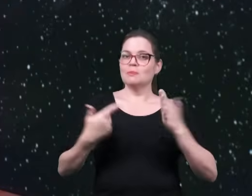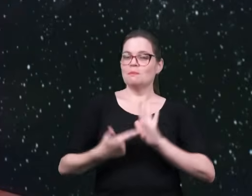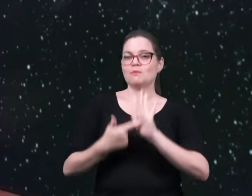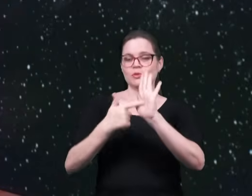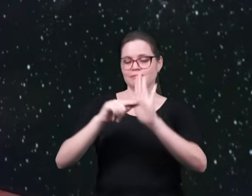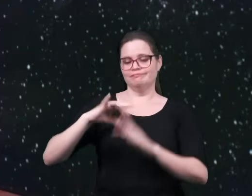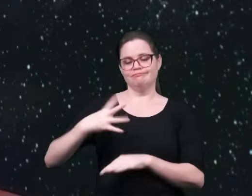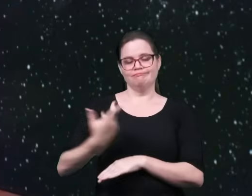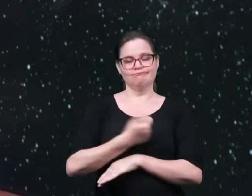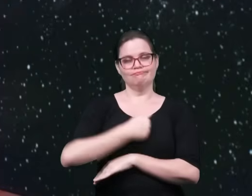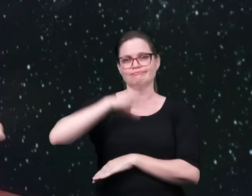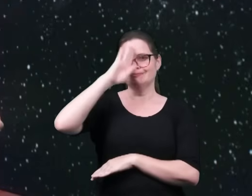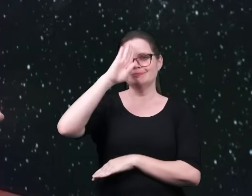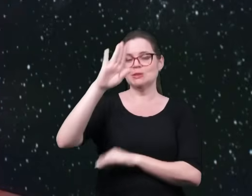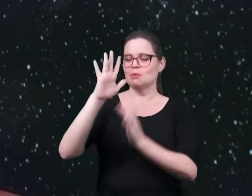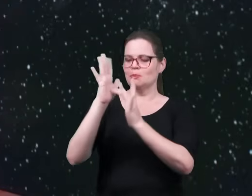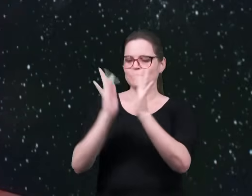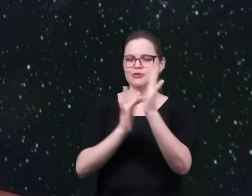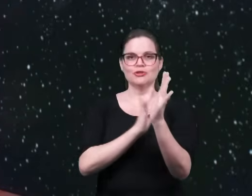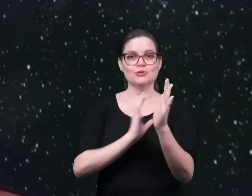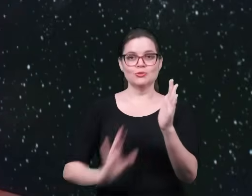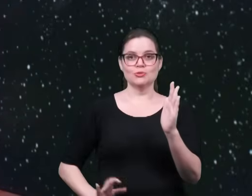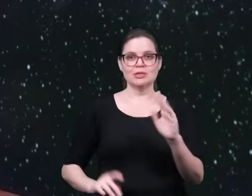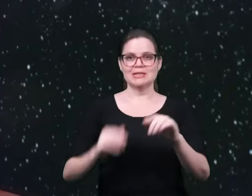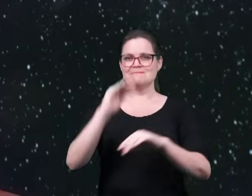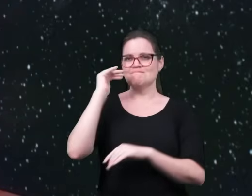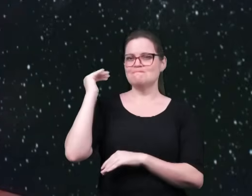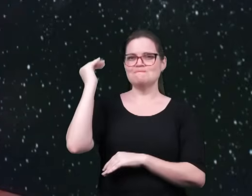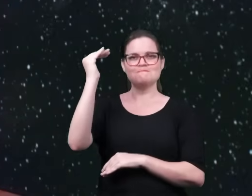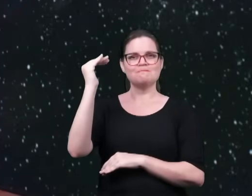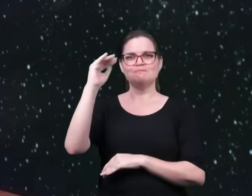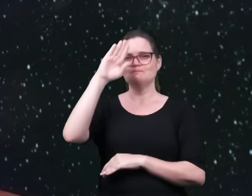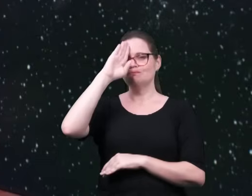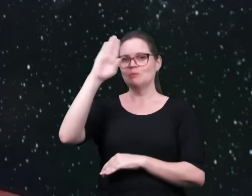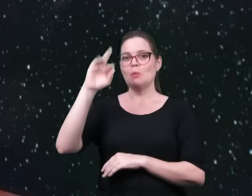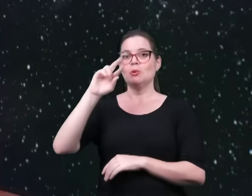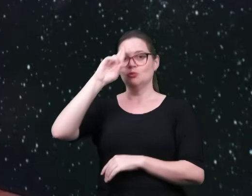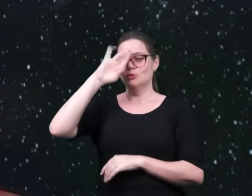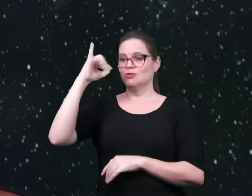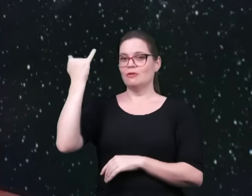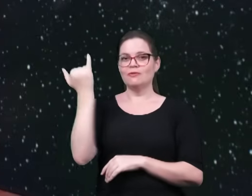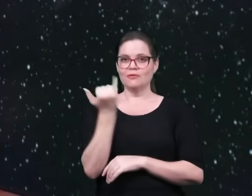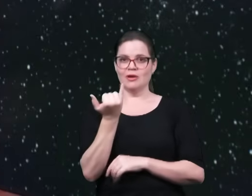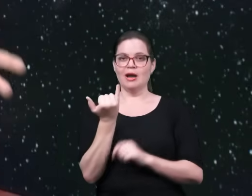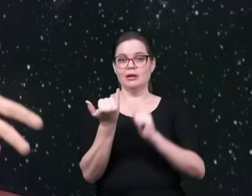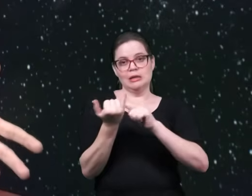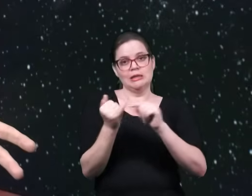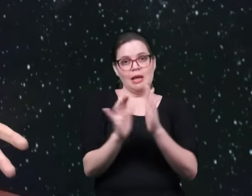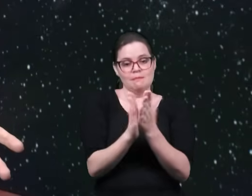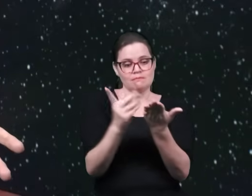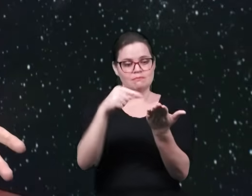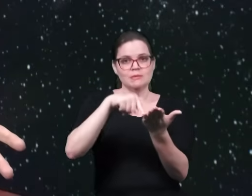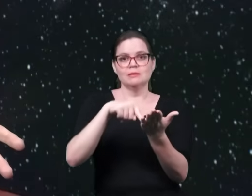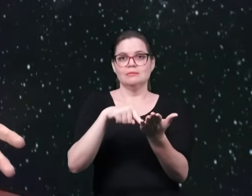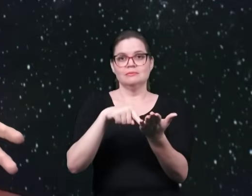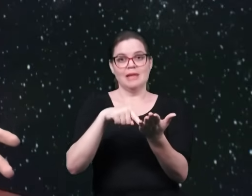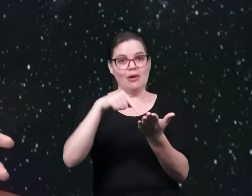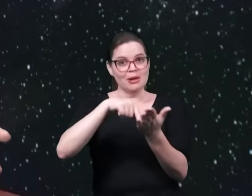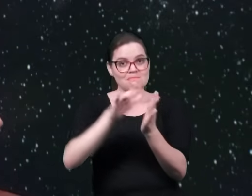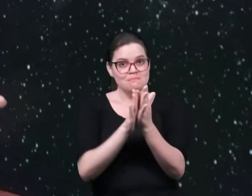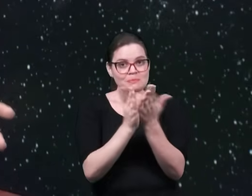soberania, a supremacia da sua palavra. Agora, quando a gente fala de palavra, que é a